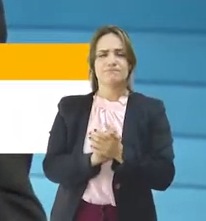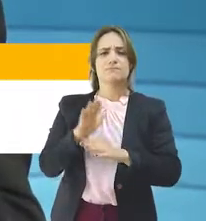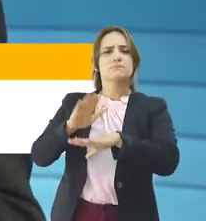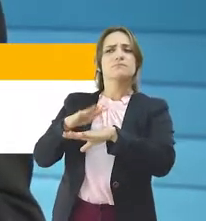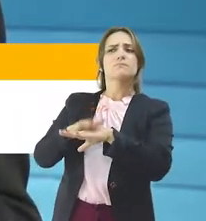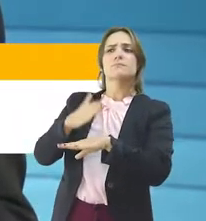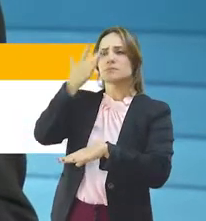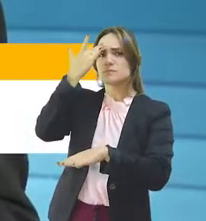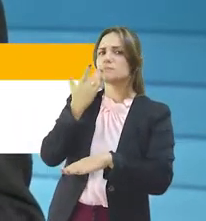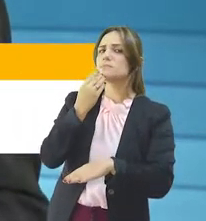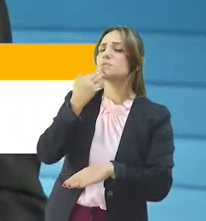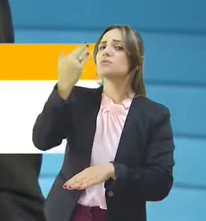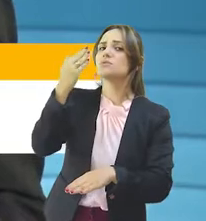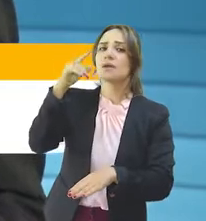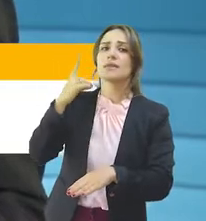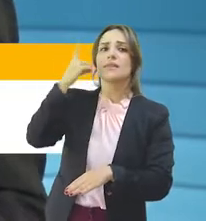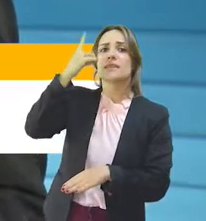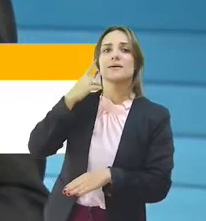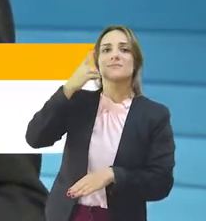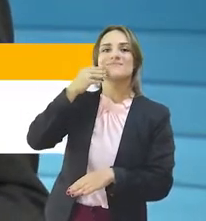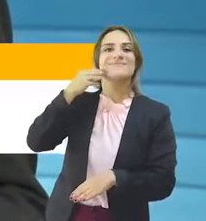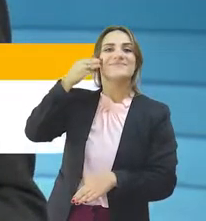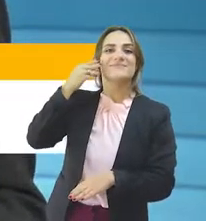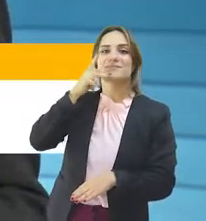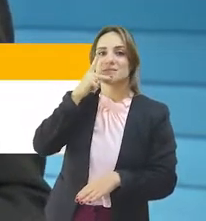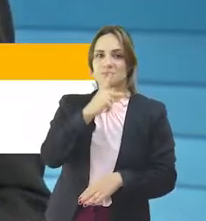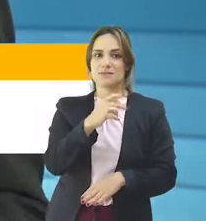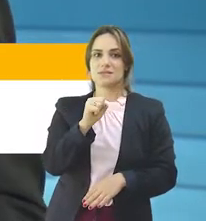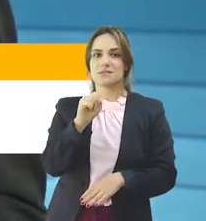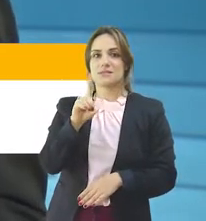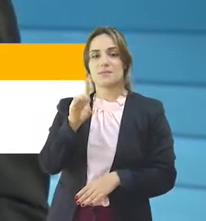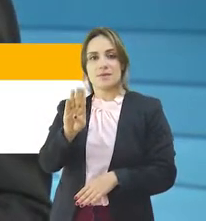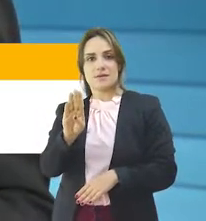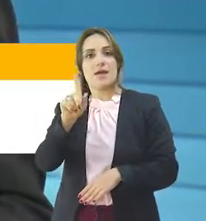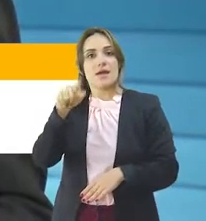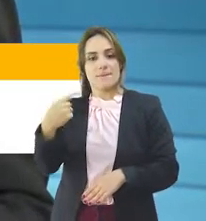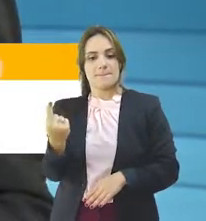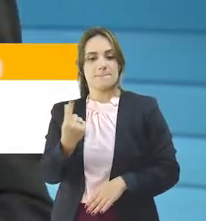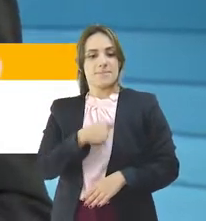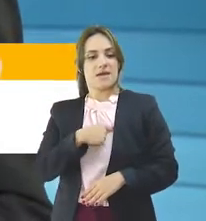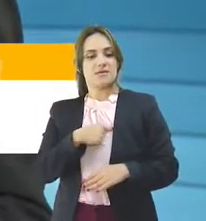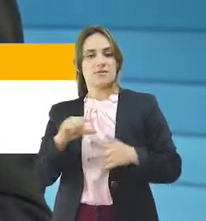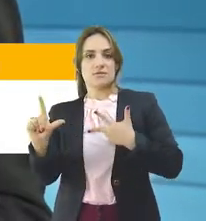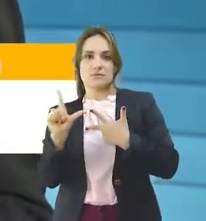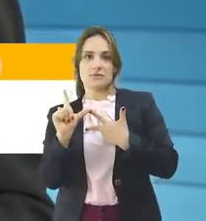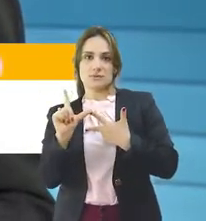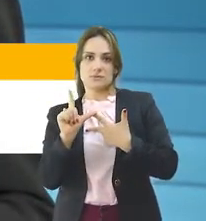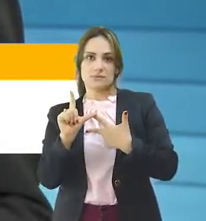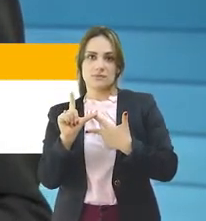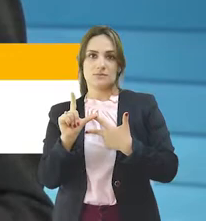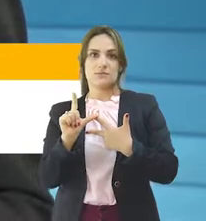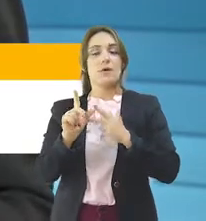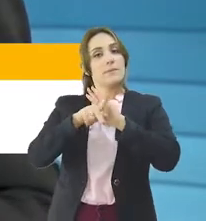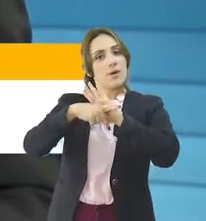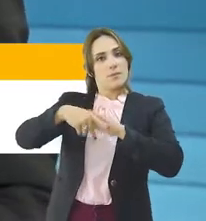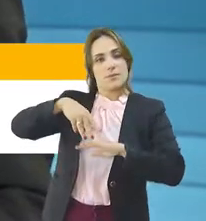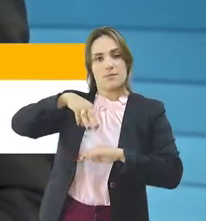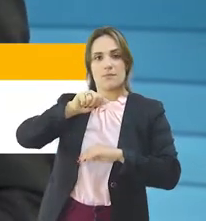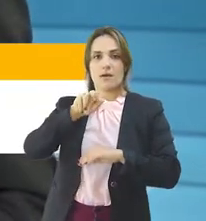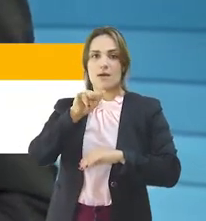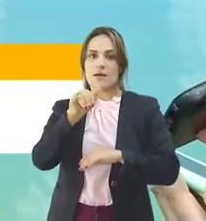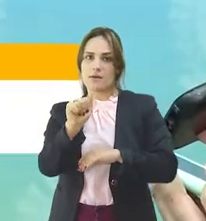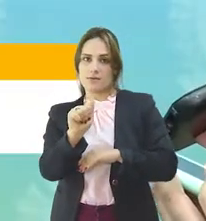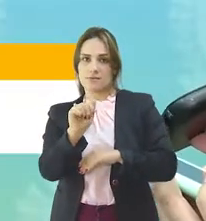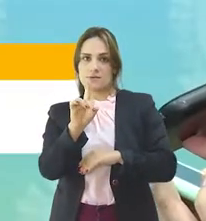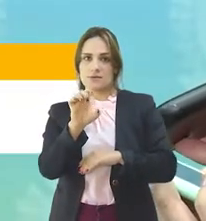pelo deputado Marçal Filho, do PSDB, também serviu para a entrega da Medalha de Mérito Legislativo Maria Odonei de Lima